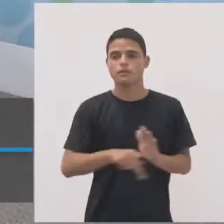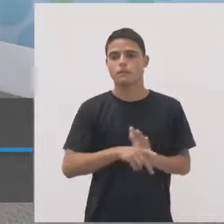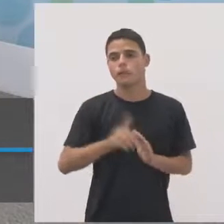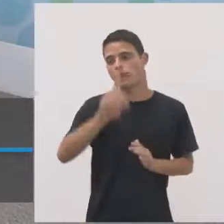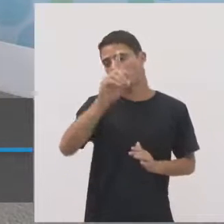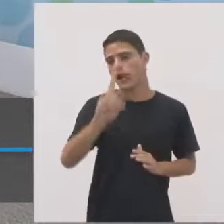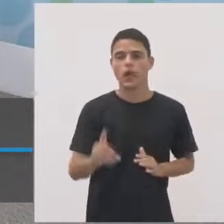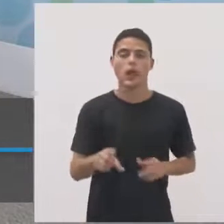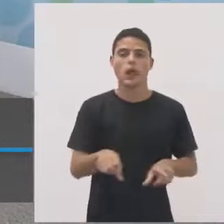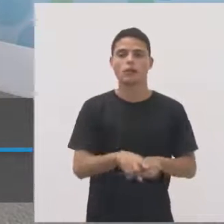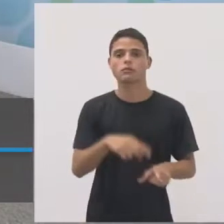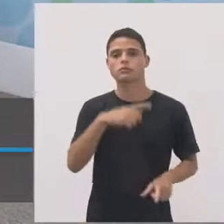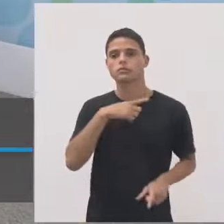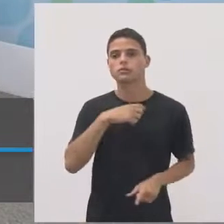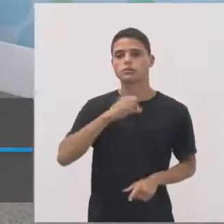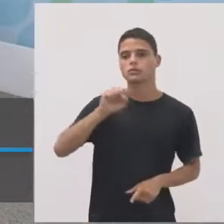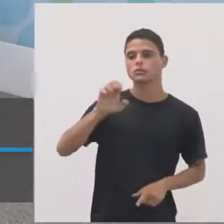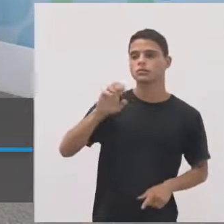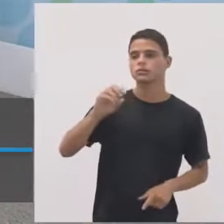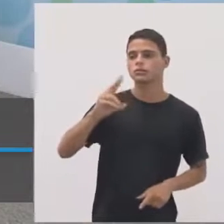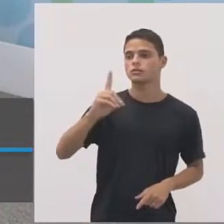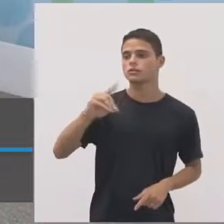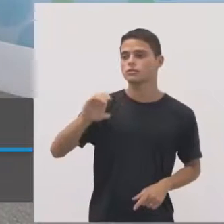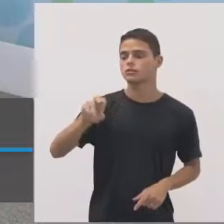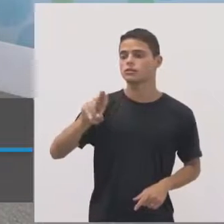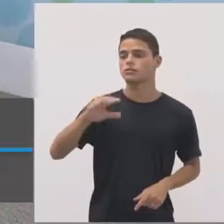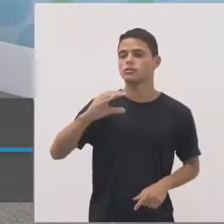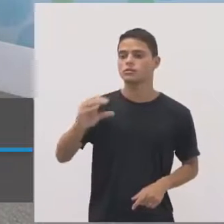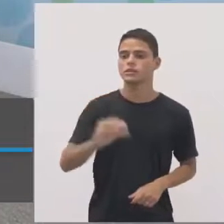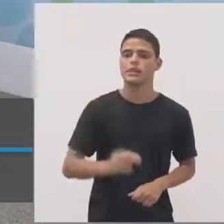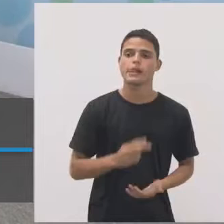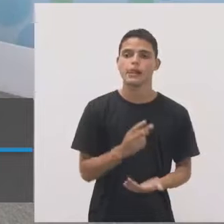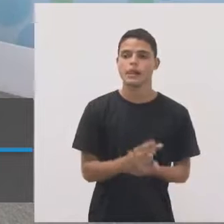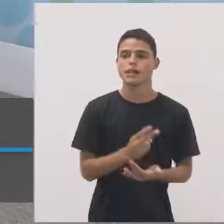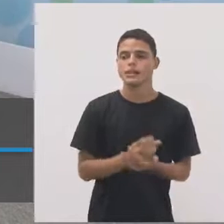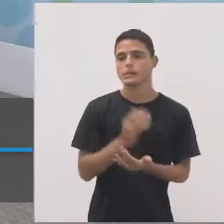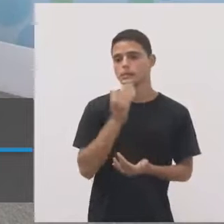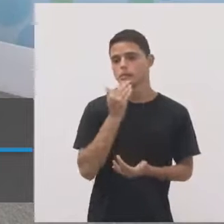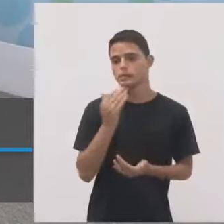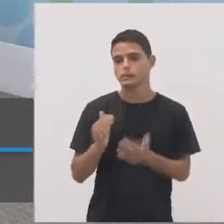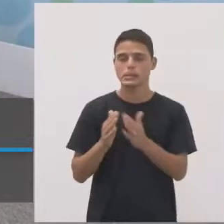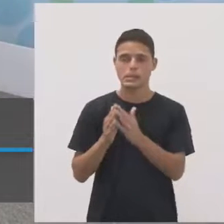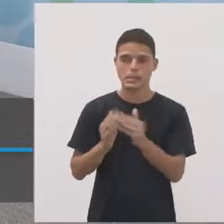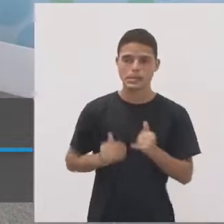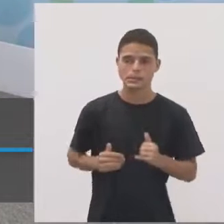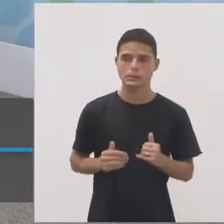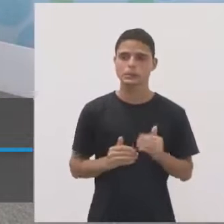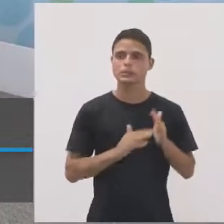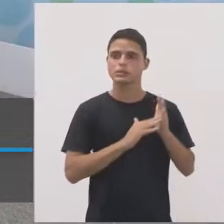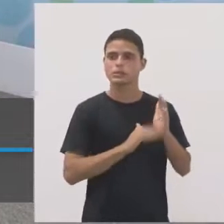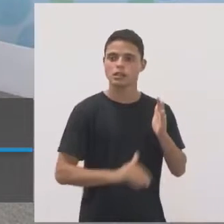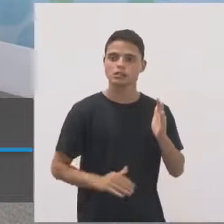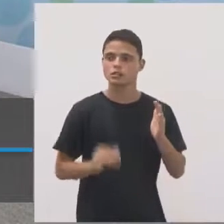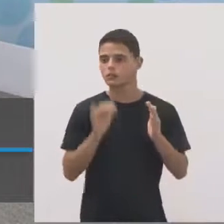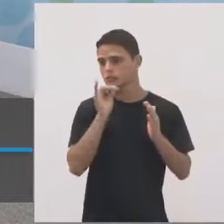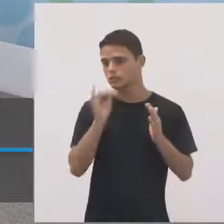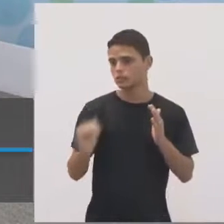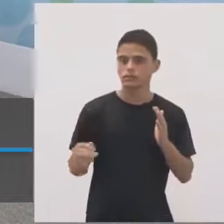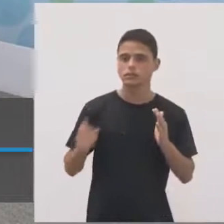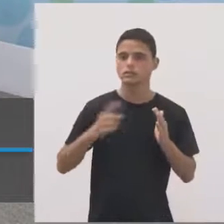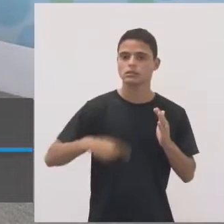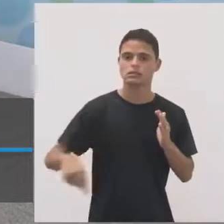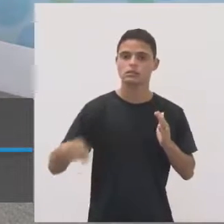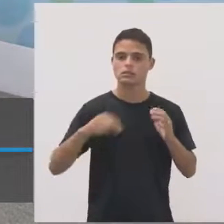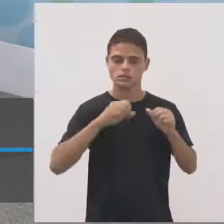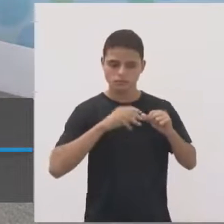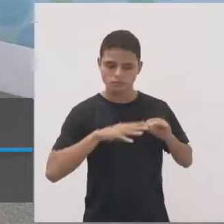tem o e-mail dela, a Seduc tem o e-mail deles também. Então, eu sempre peço isso. Exclui e comunique a gente, pra gente sempre passar isso